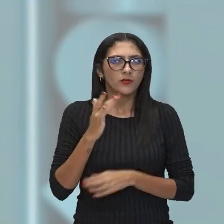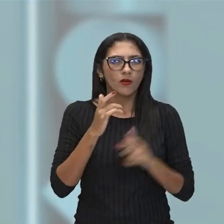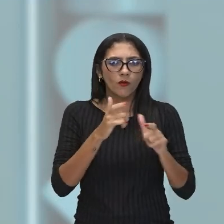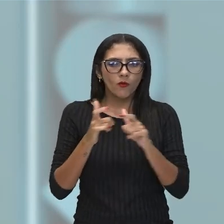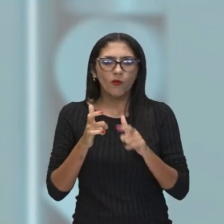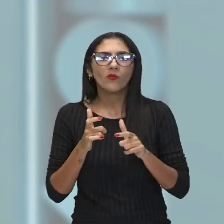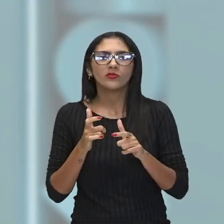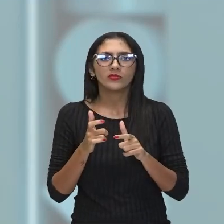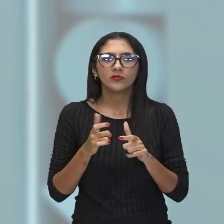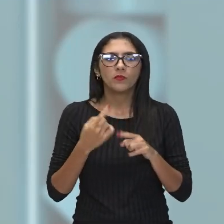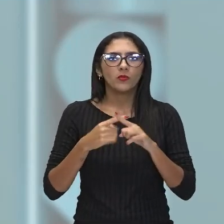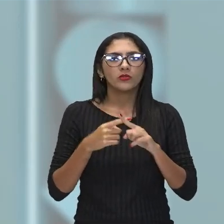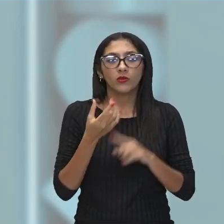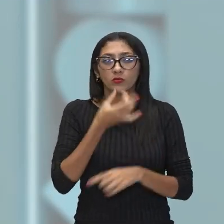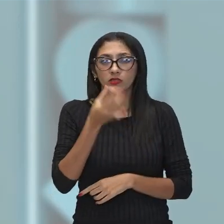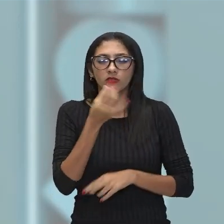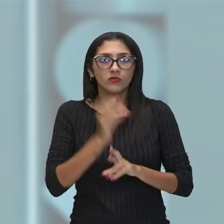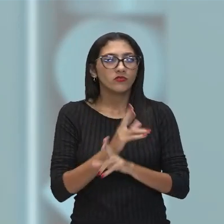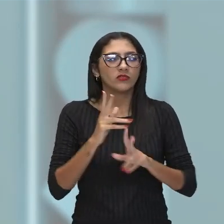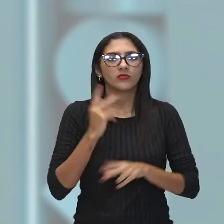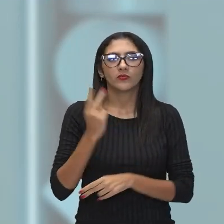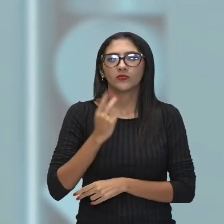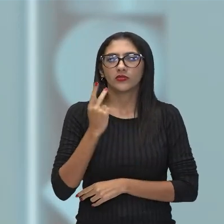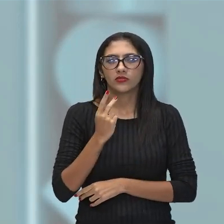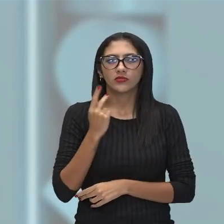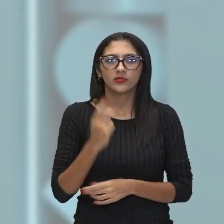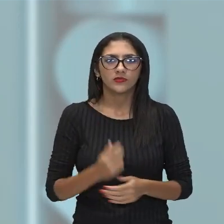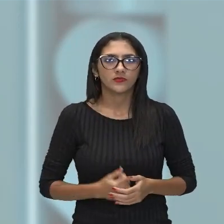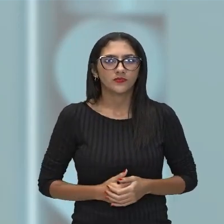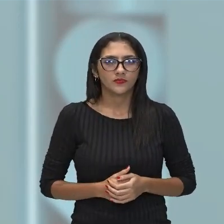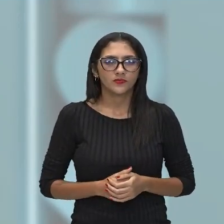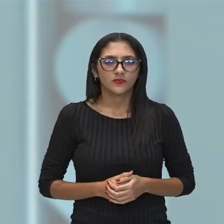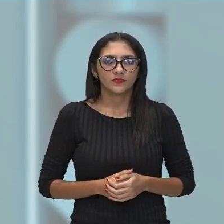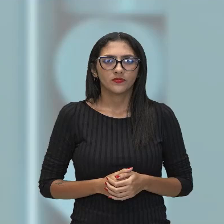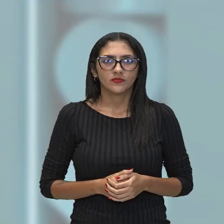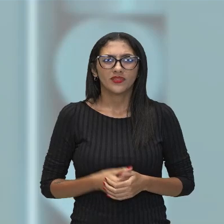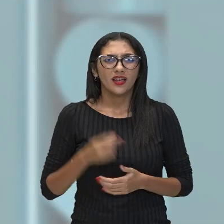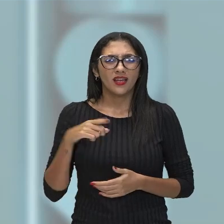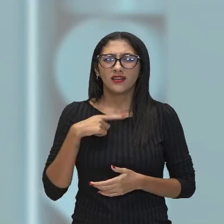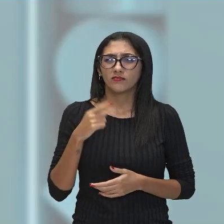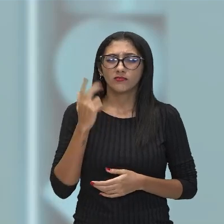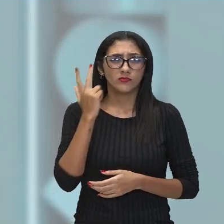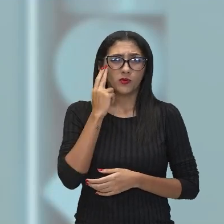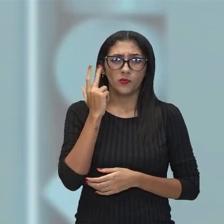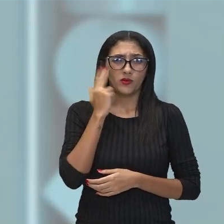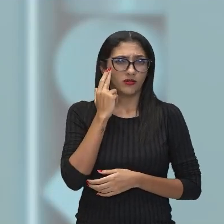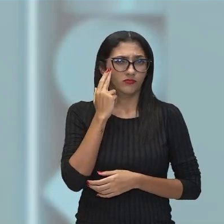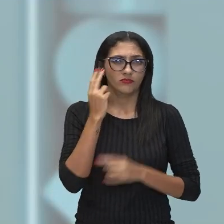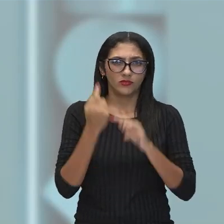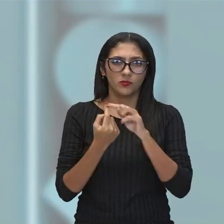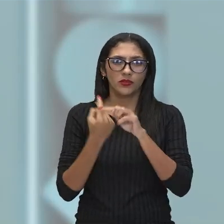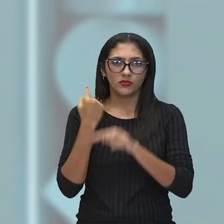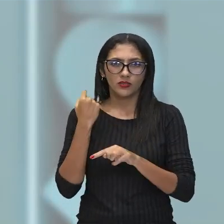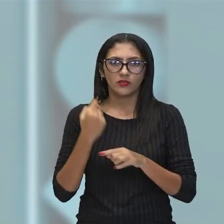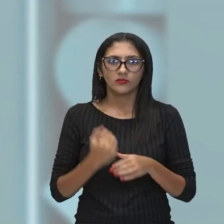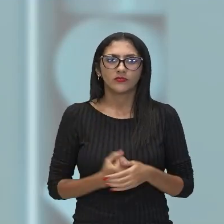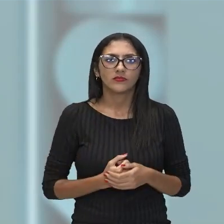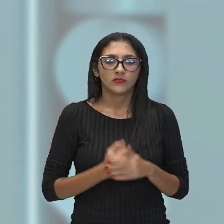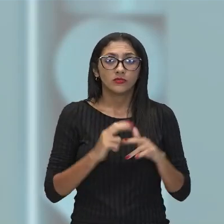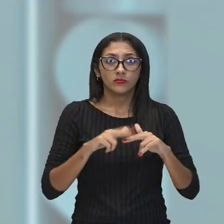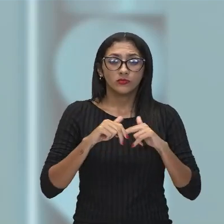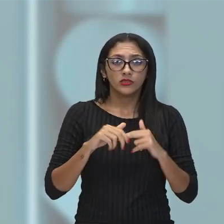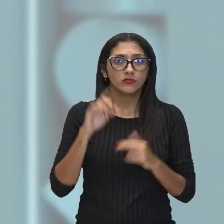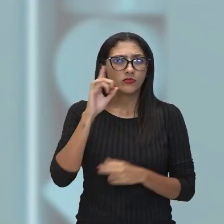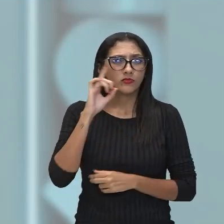ali, virou algo do cotidiano, tão comum naquele momento que passou a fazer parte da vida das